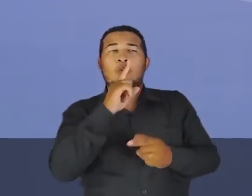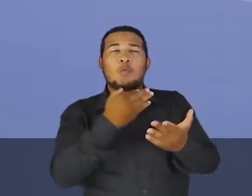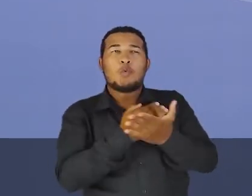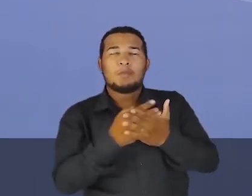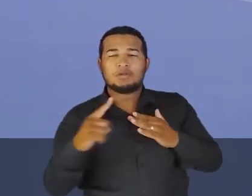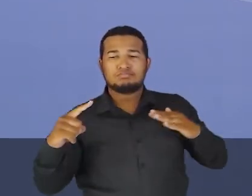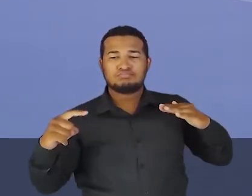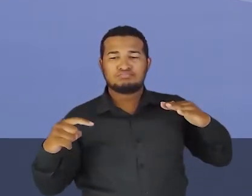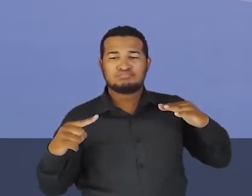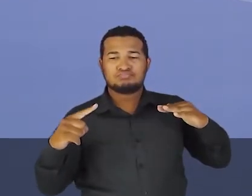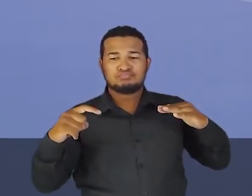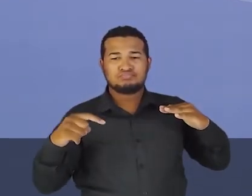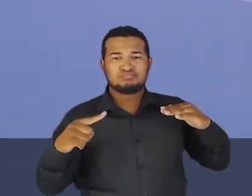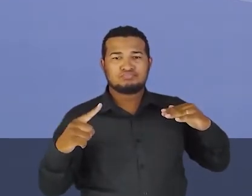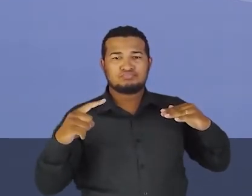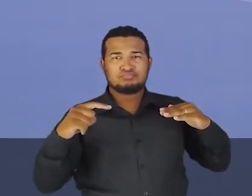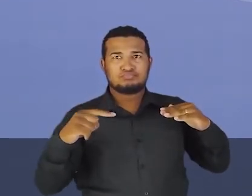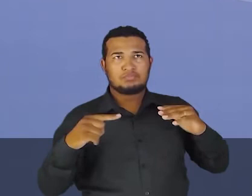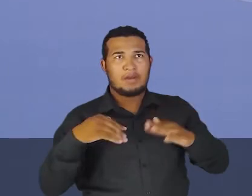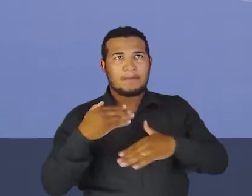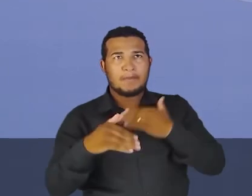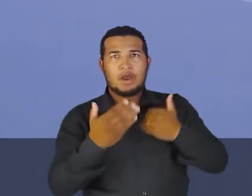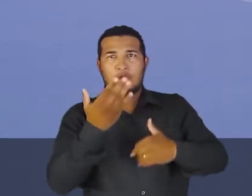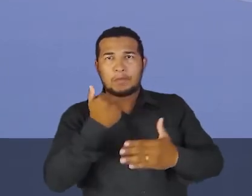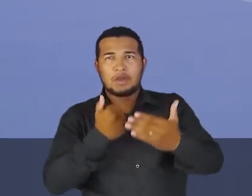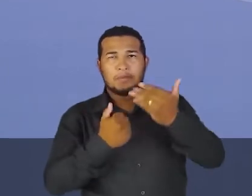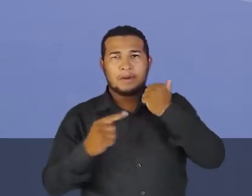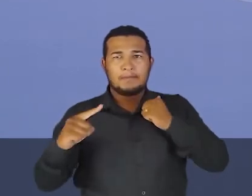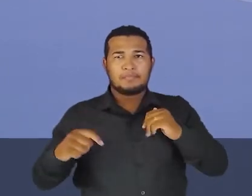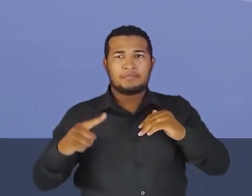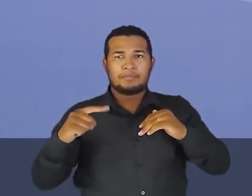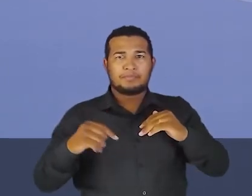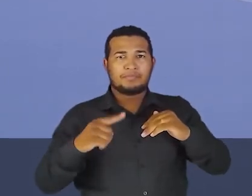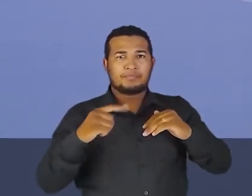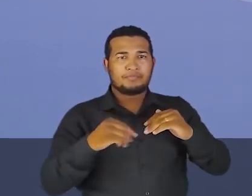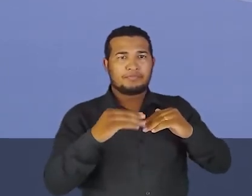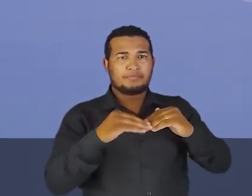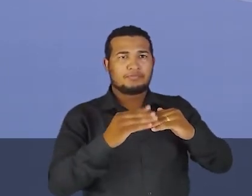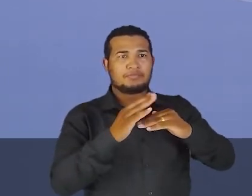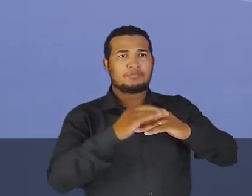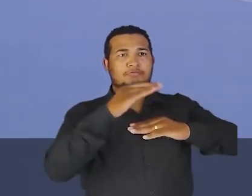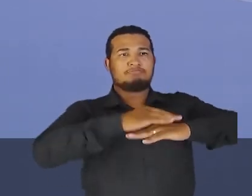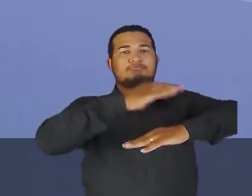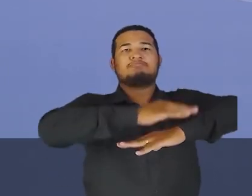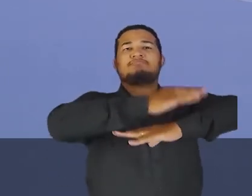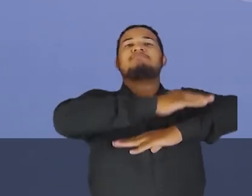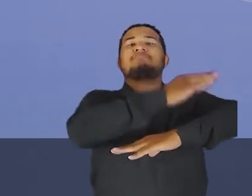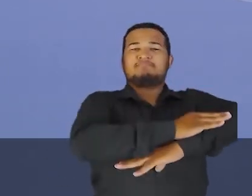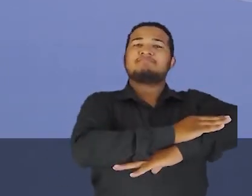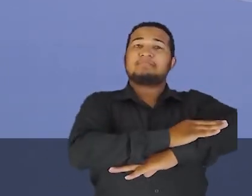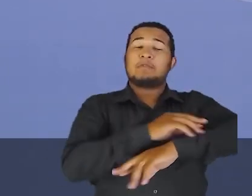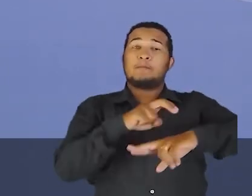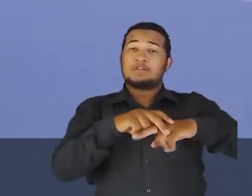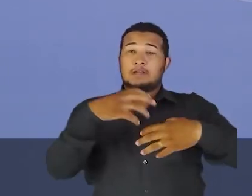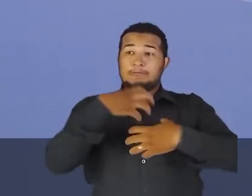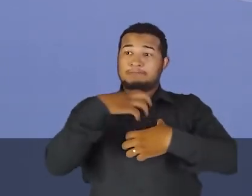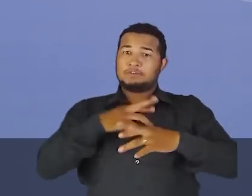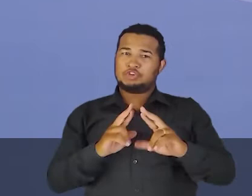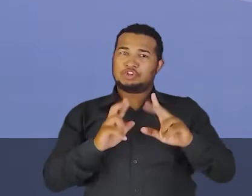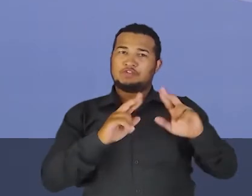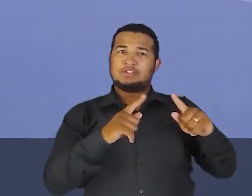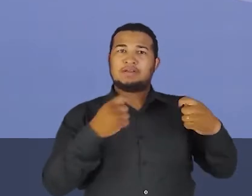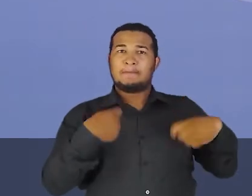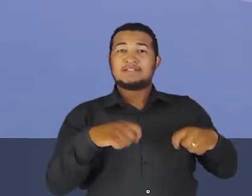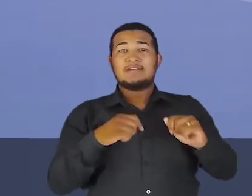ou seja, nasce uma larva e ele vai se alimentar, né, e dessa forma ele vai conseguir a energia suficiente